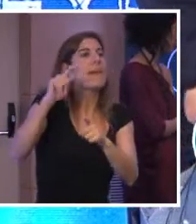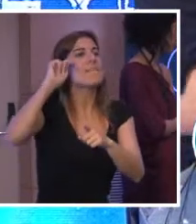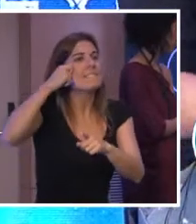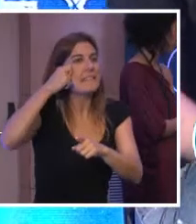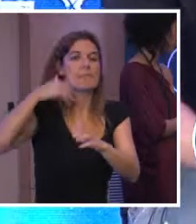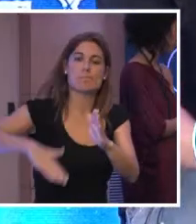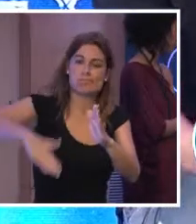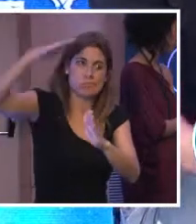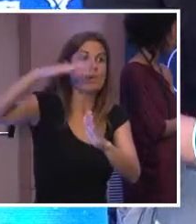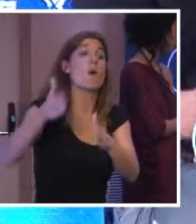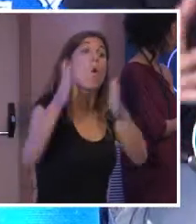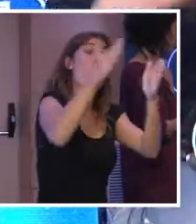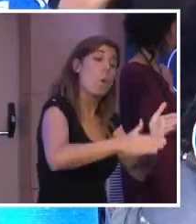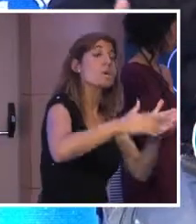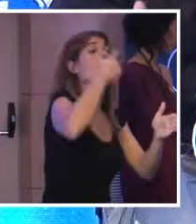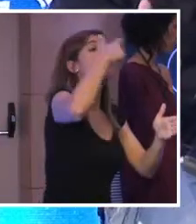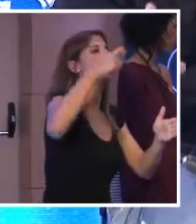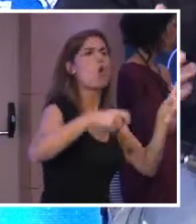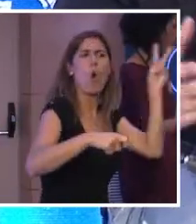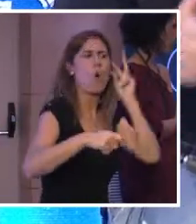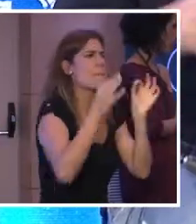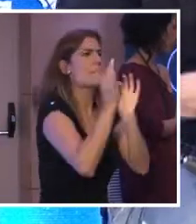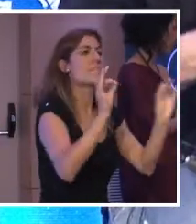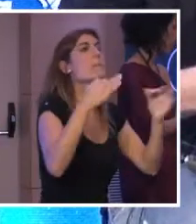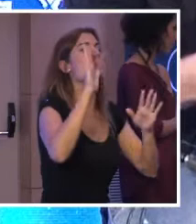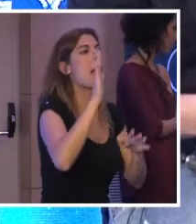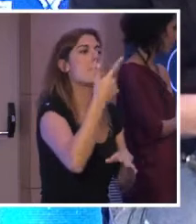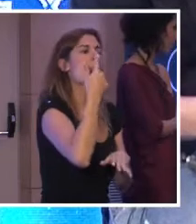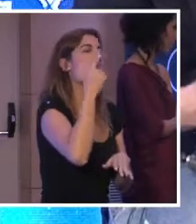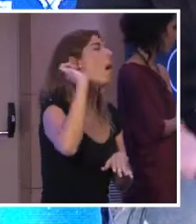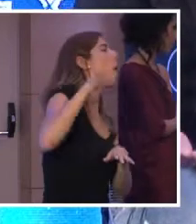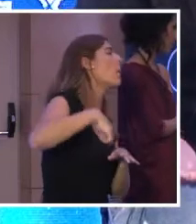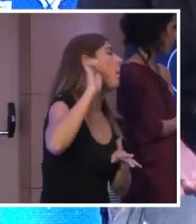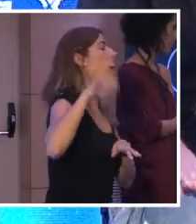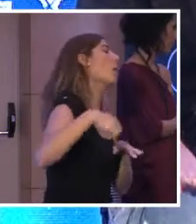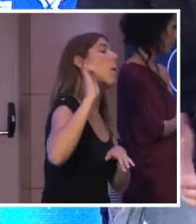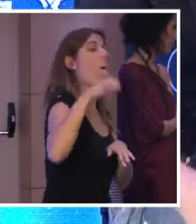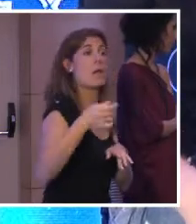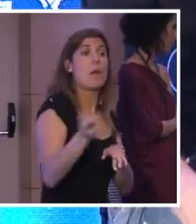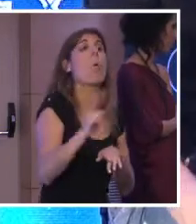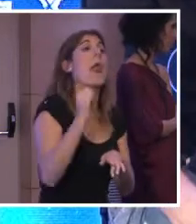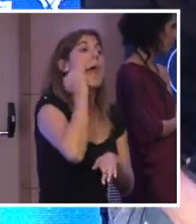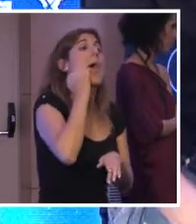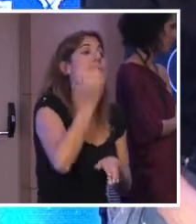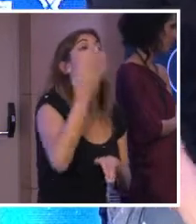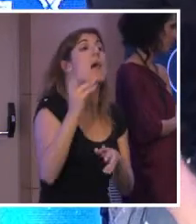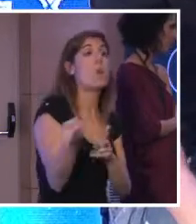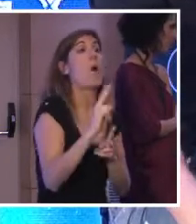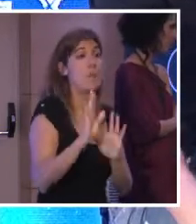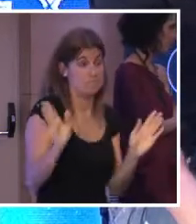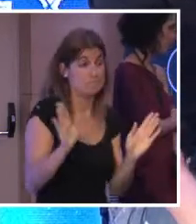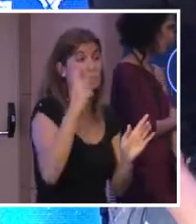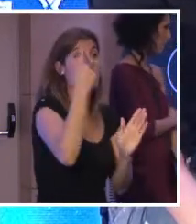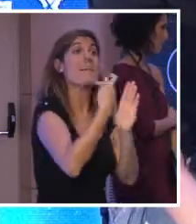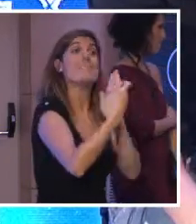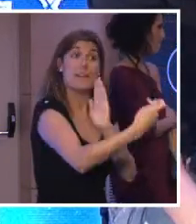dessa condição, e a outra de pessoas que ouvem perfeitamente, mas escolhem não ouvir. Então, qual das duas é mais grave? Né? E tem uma frase do